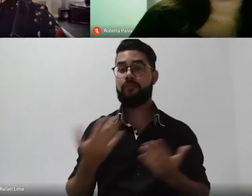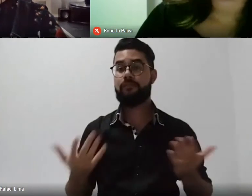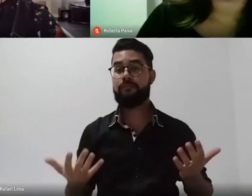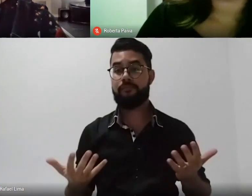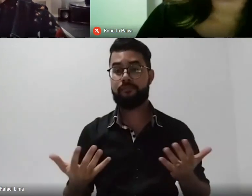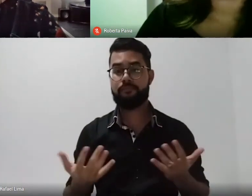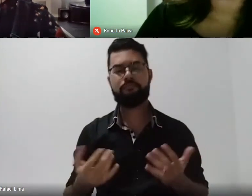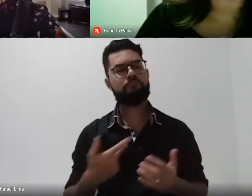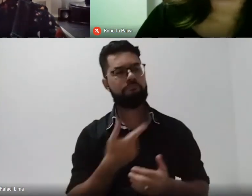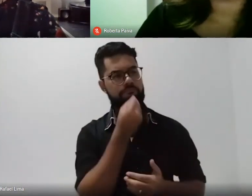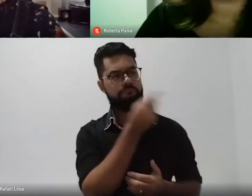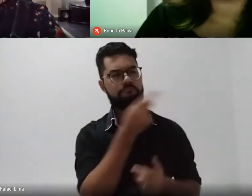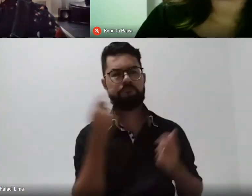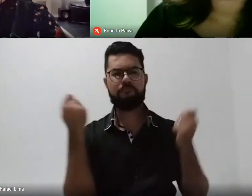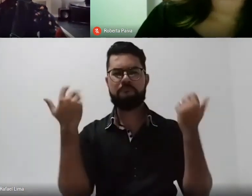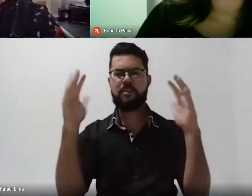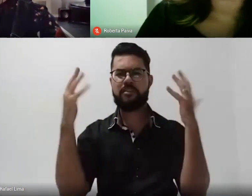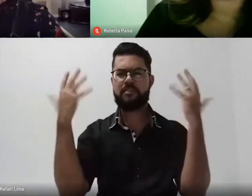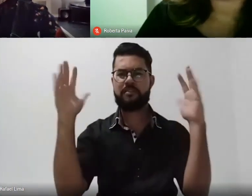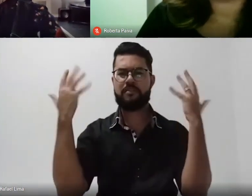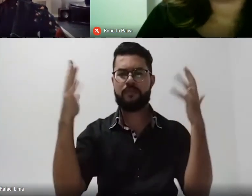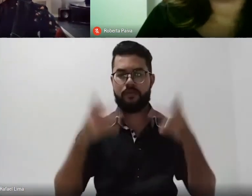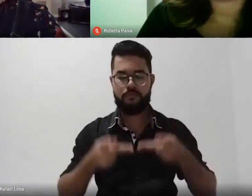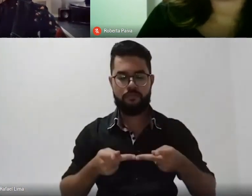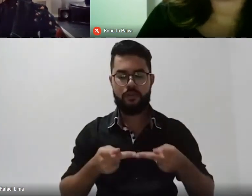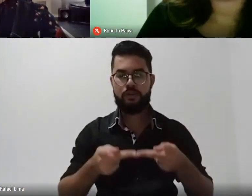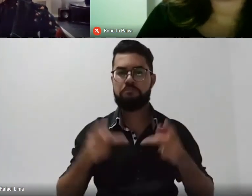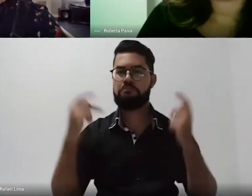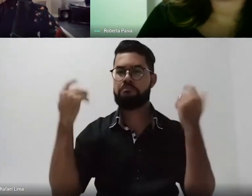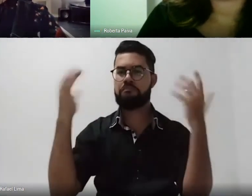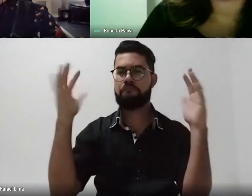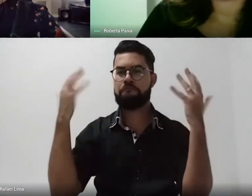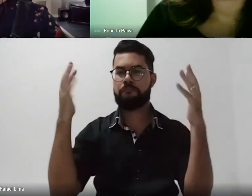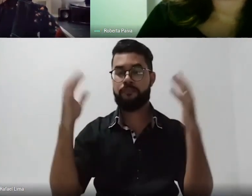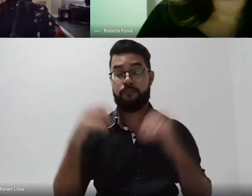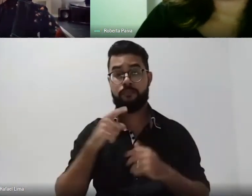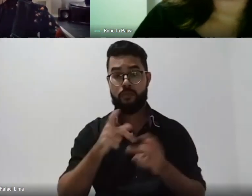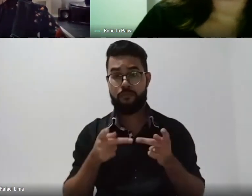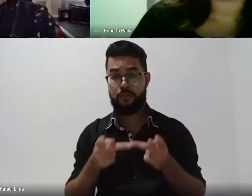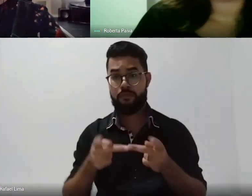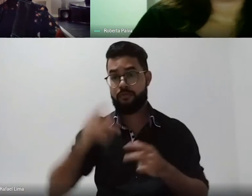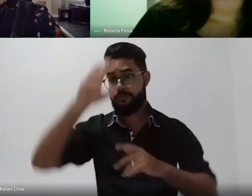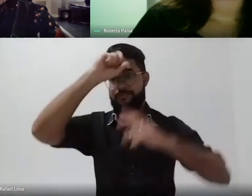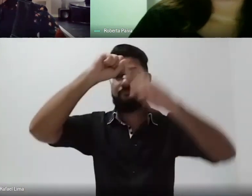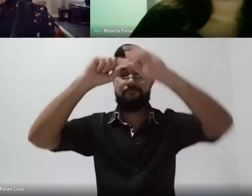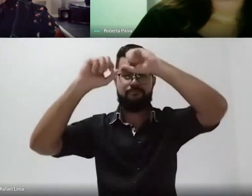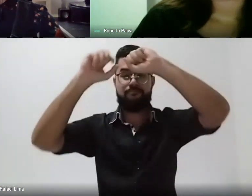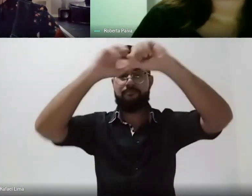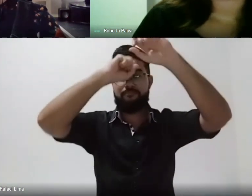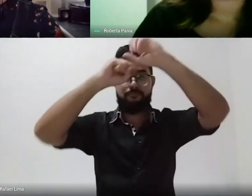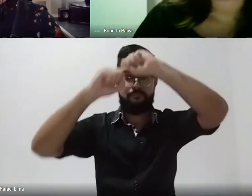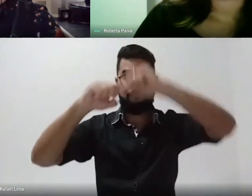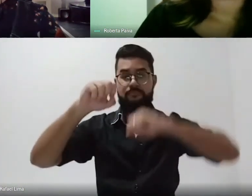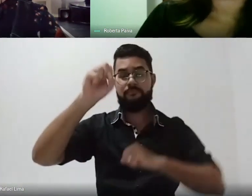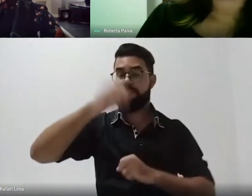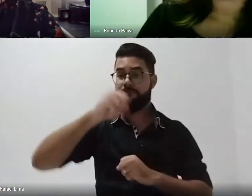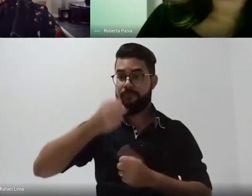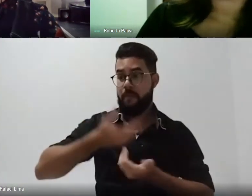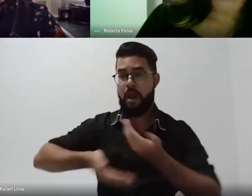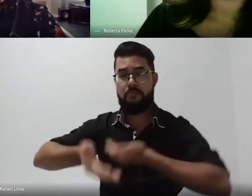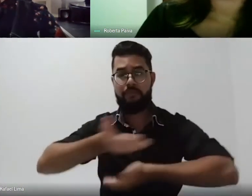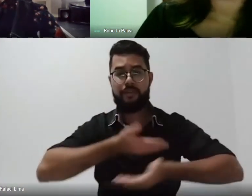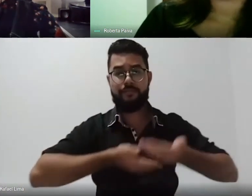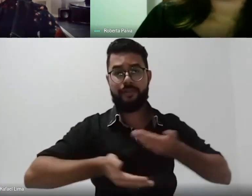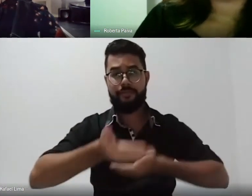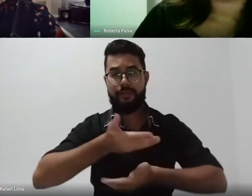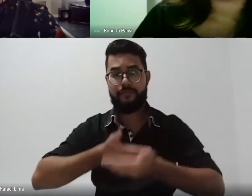parabéns demais por esse projeto. Eu acho que, assim, realmente você aprendeu bastante, né, na via inversa do que na